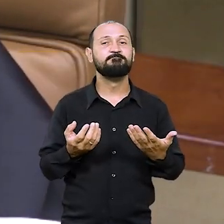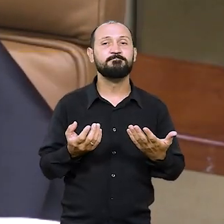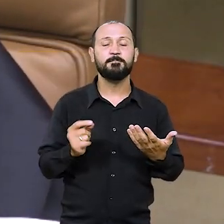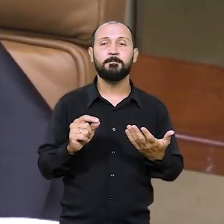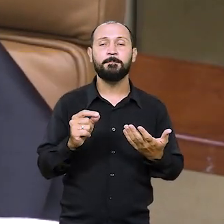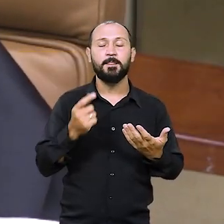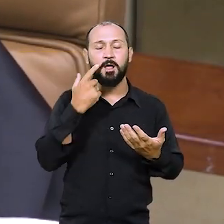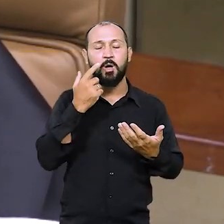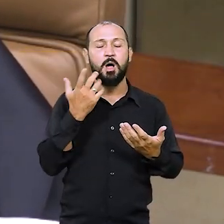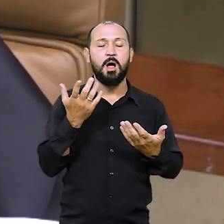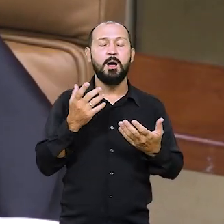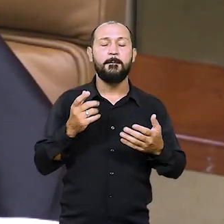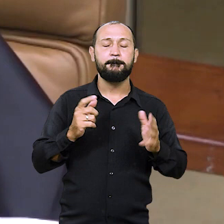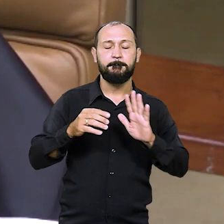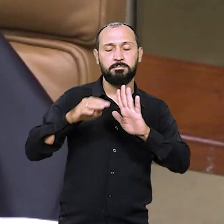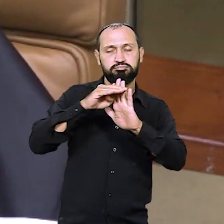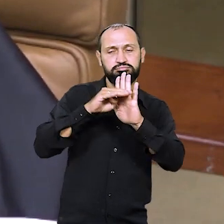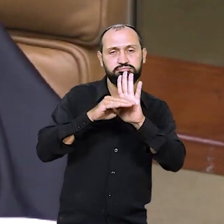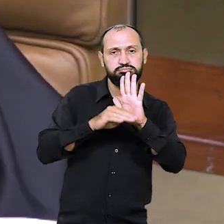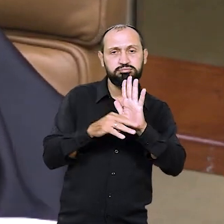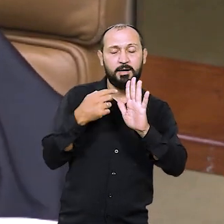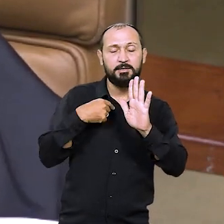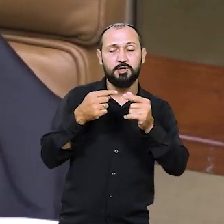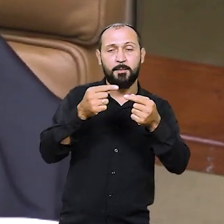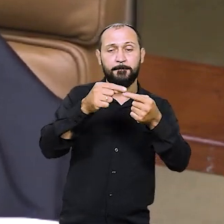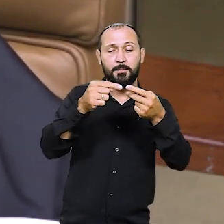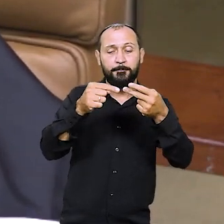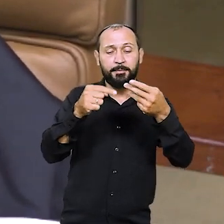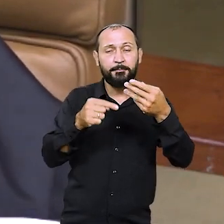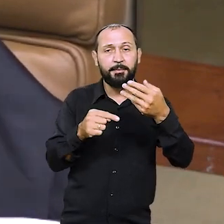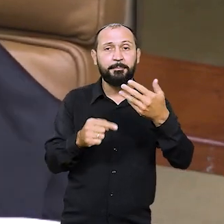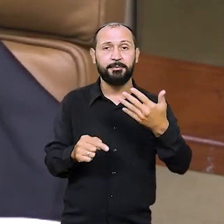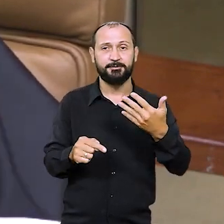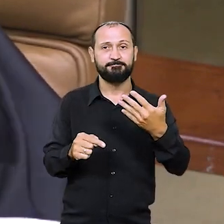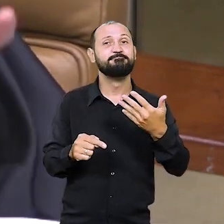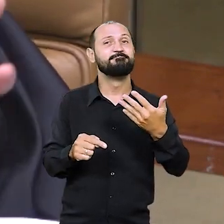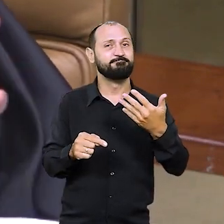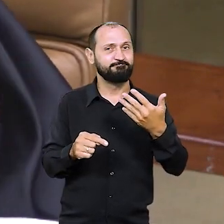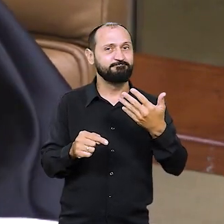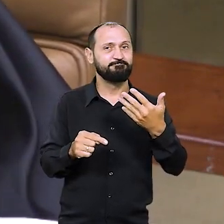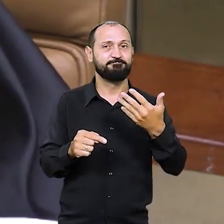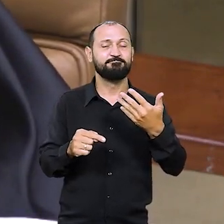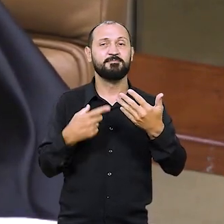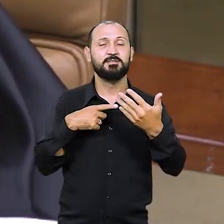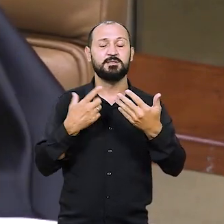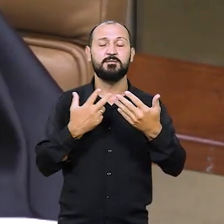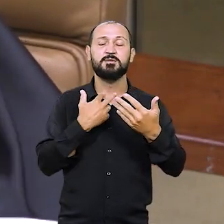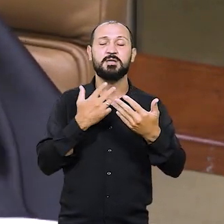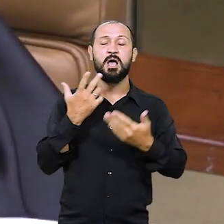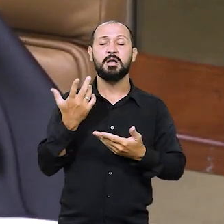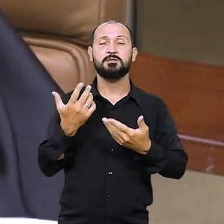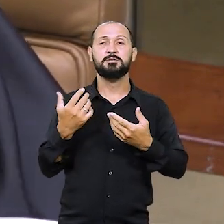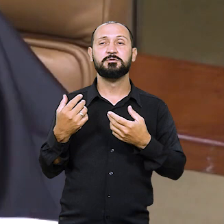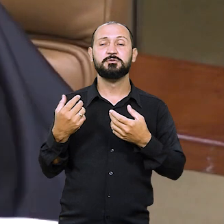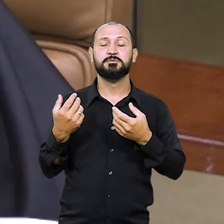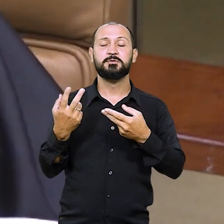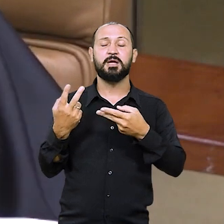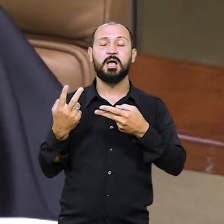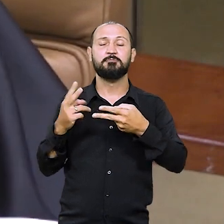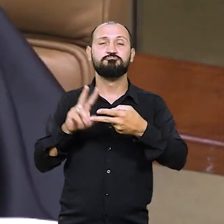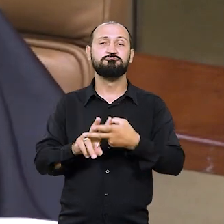do devedor de alimentos que se admite um conjunto de medidas